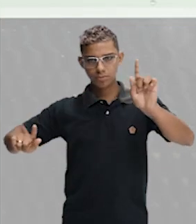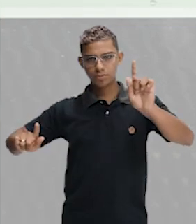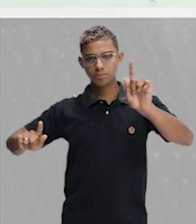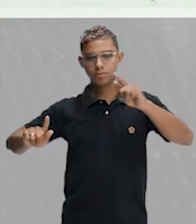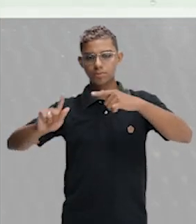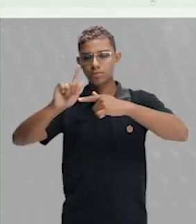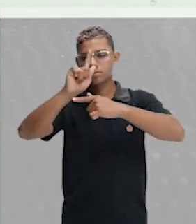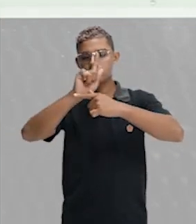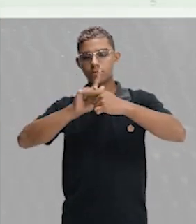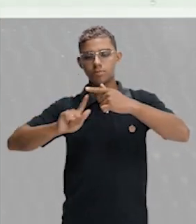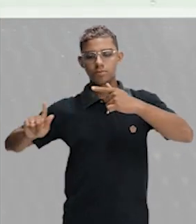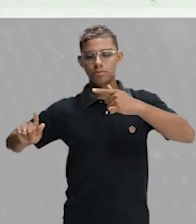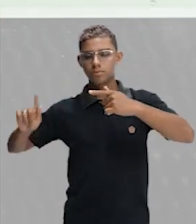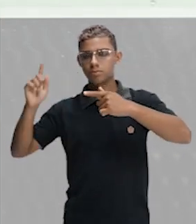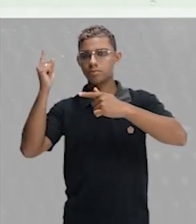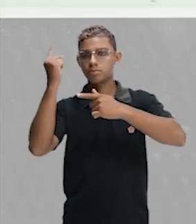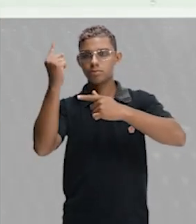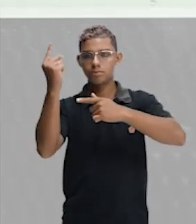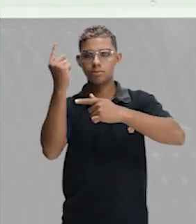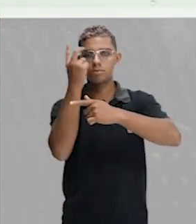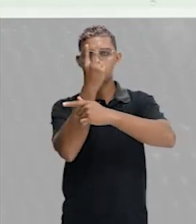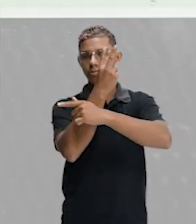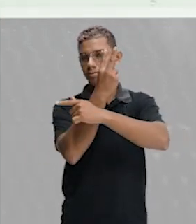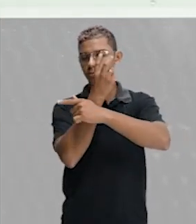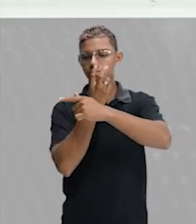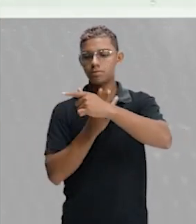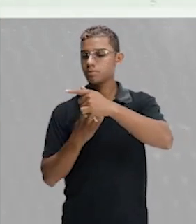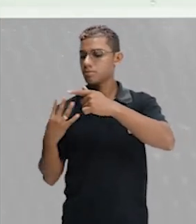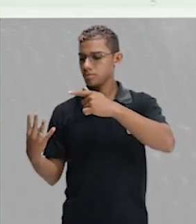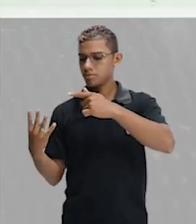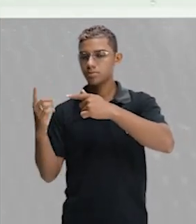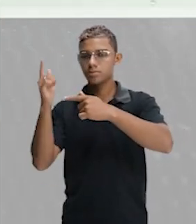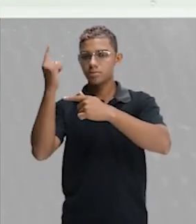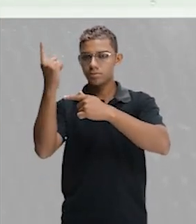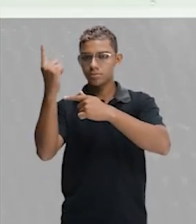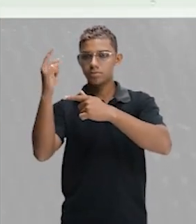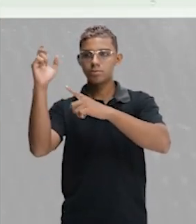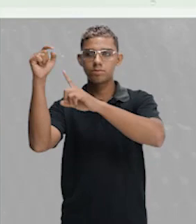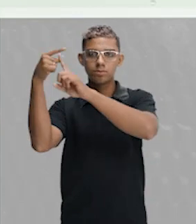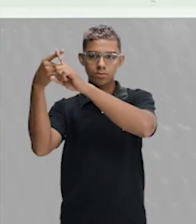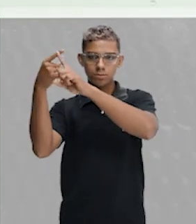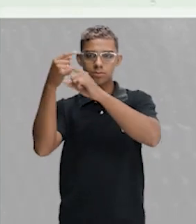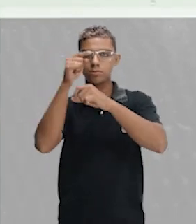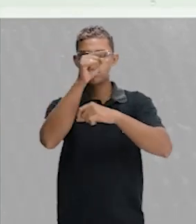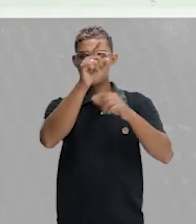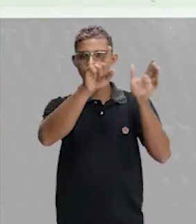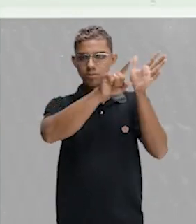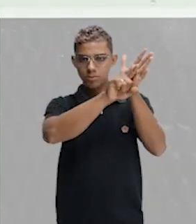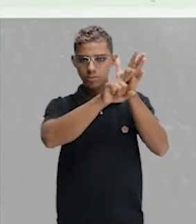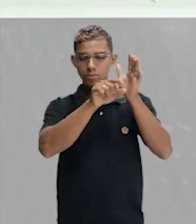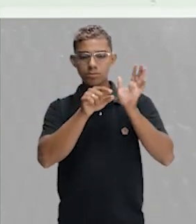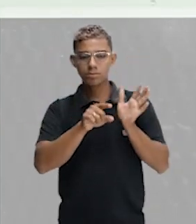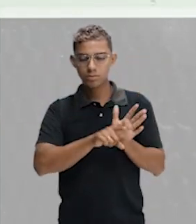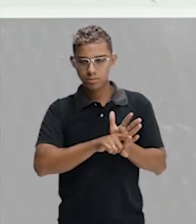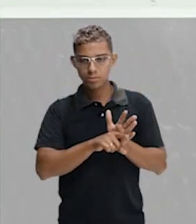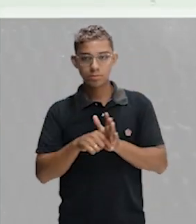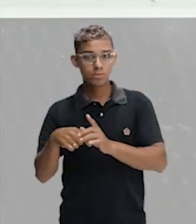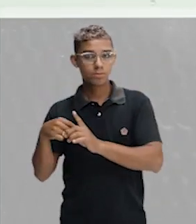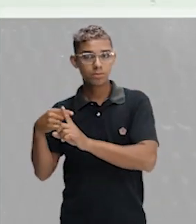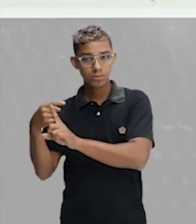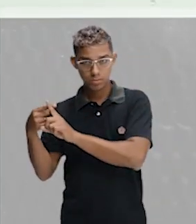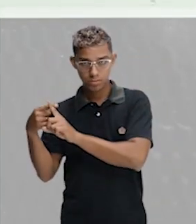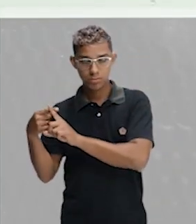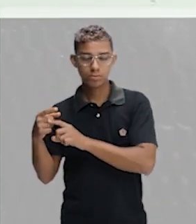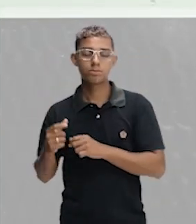um e meu aonde o gráfico tá interceptando eixo Y O meu é igual a